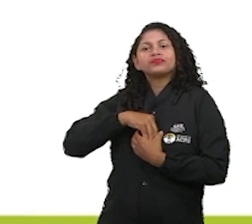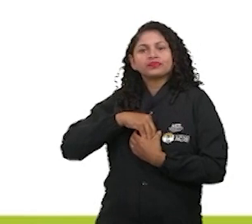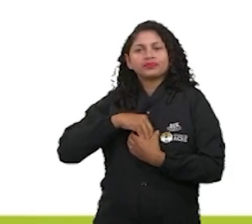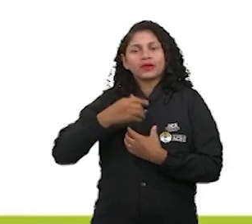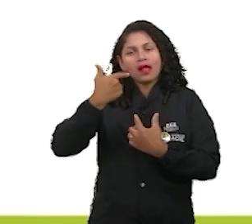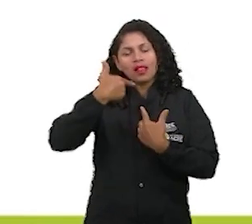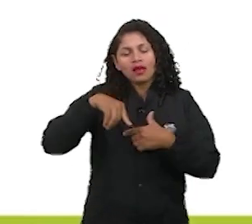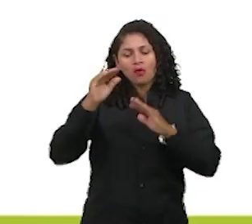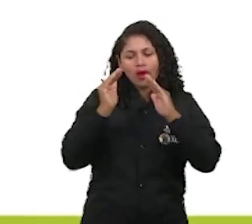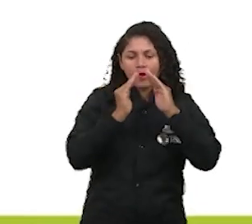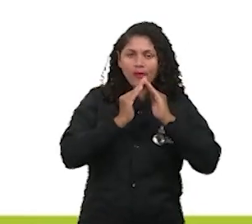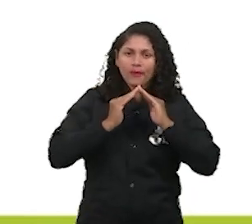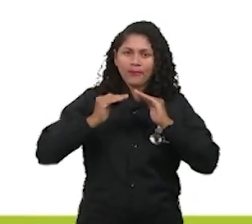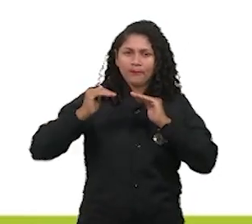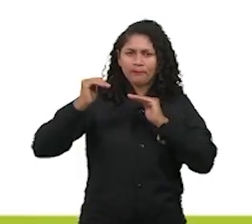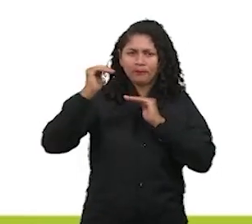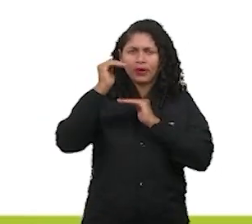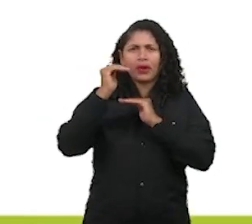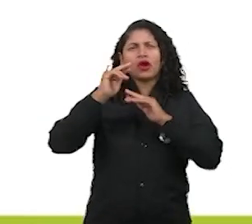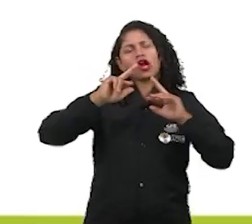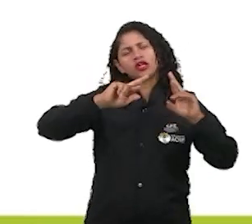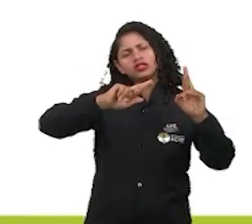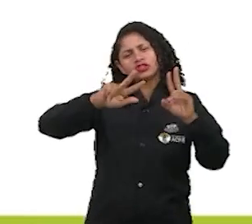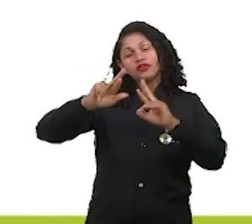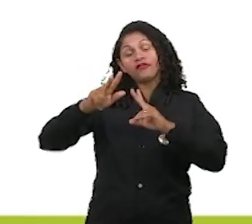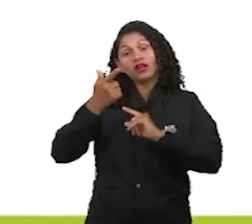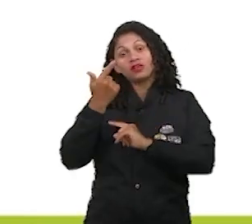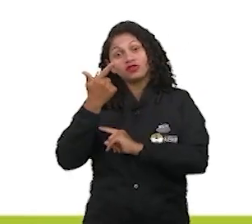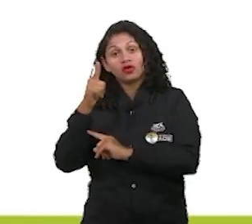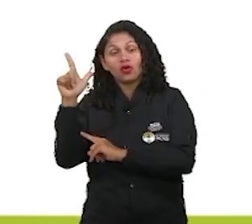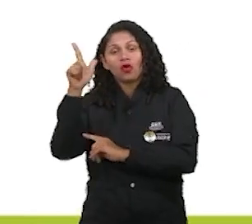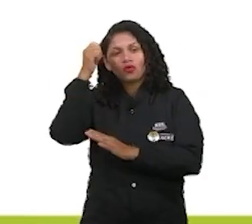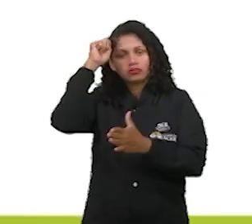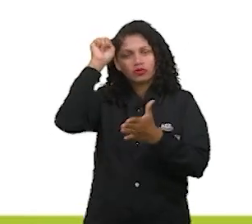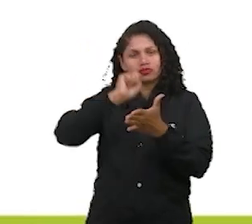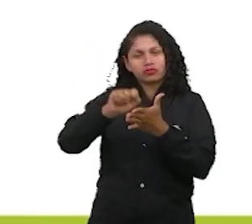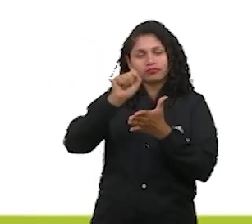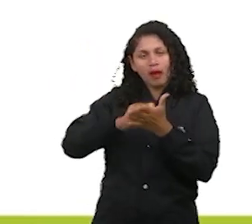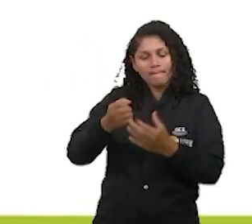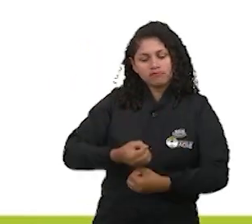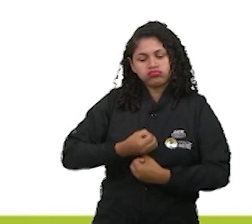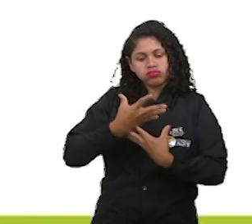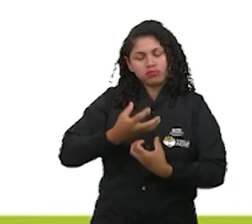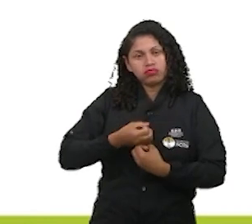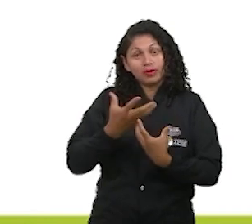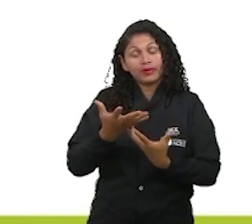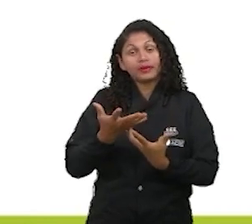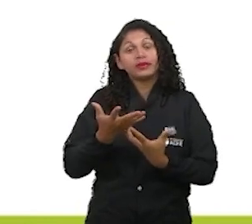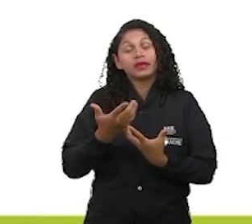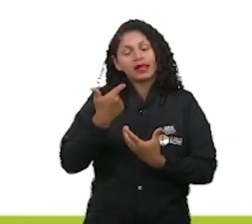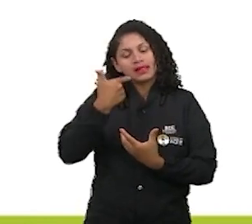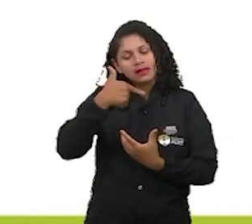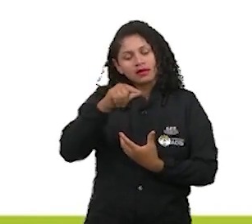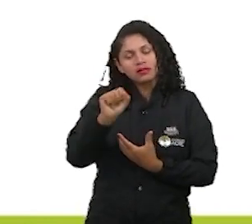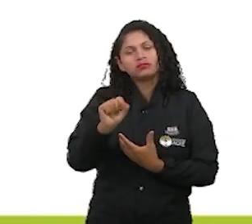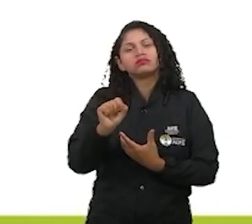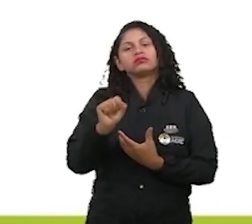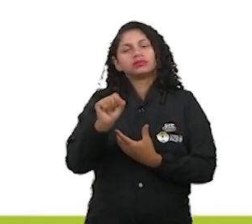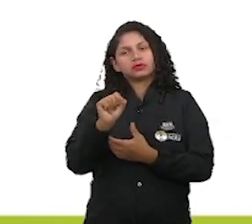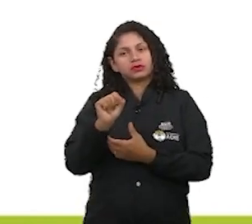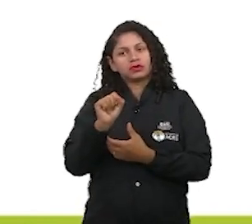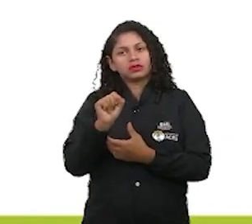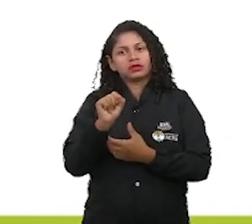linguagem elevada, né? Diferente um pouco de outros poetas da época, a linguagem dela não é